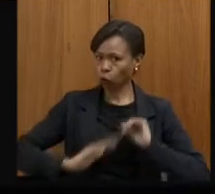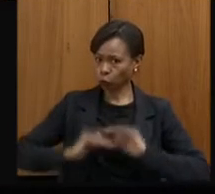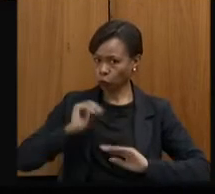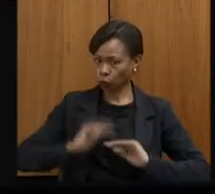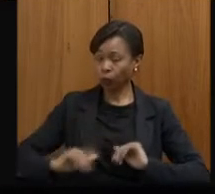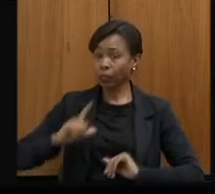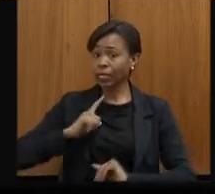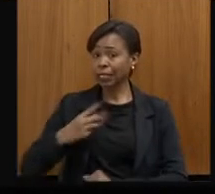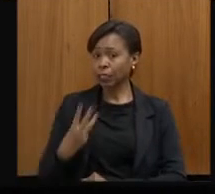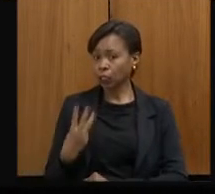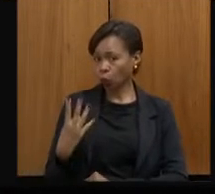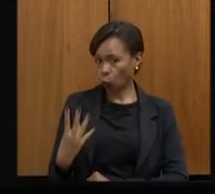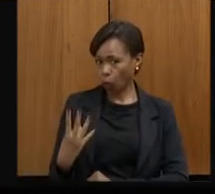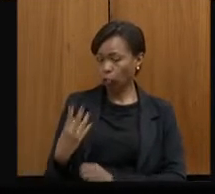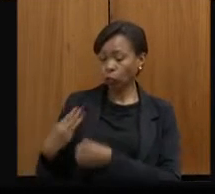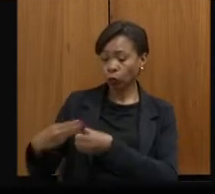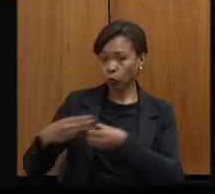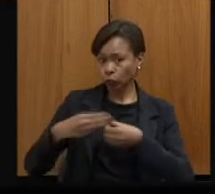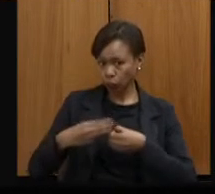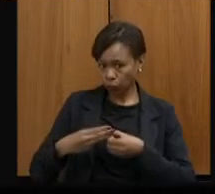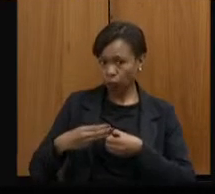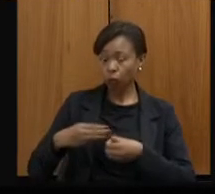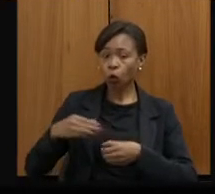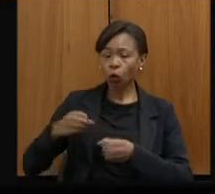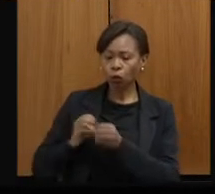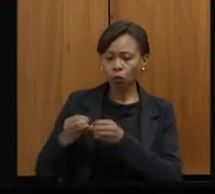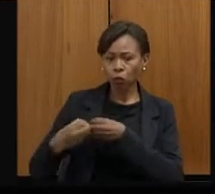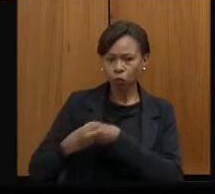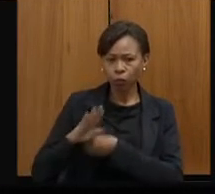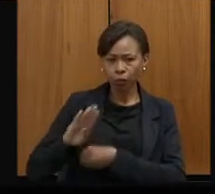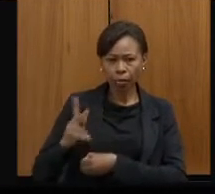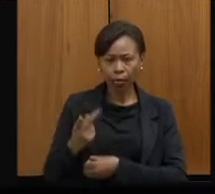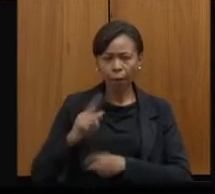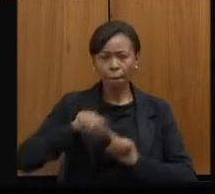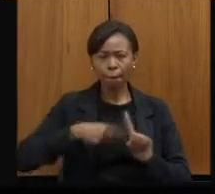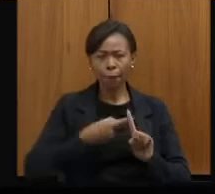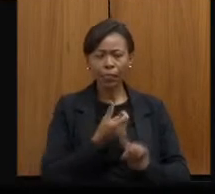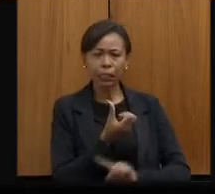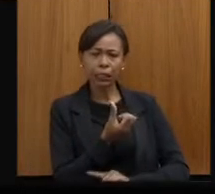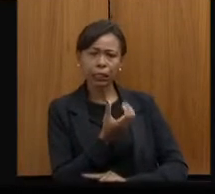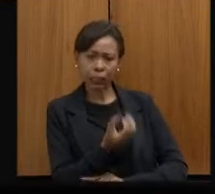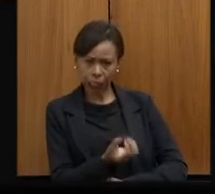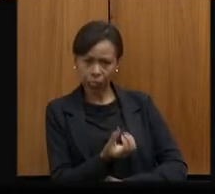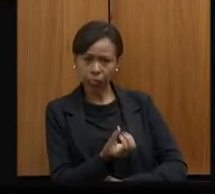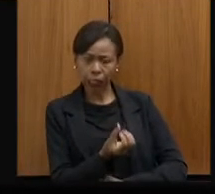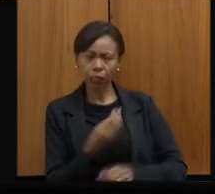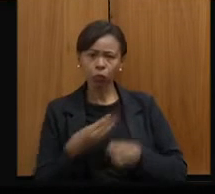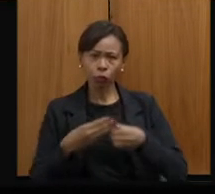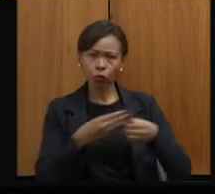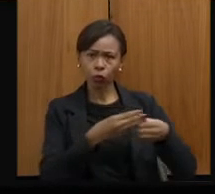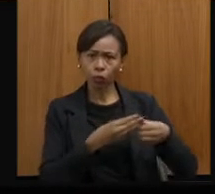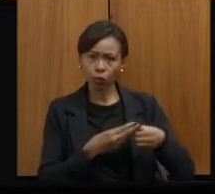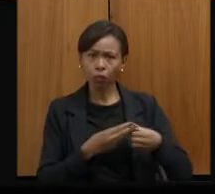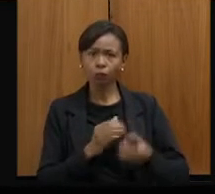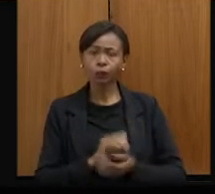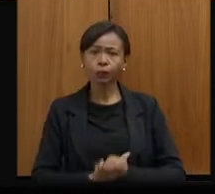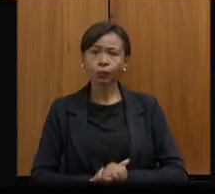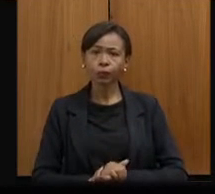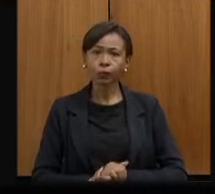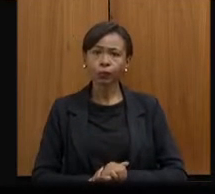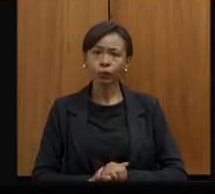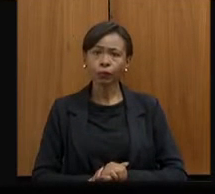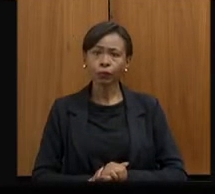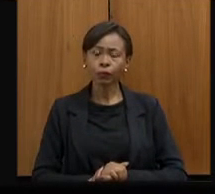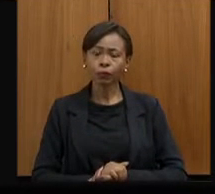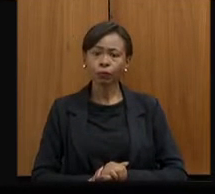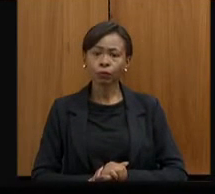nós temos 34 municípios na região metropolitana de Belo Horizonte, mais 16 municípios do Colar. Pode passar o slide por gentileza. A